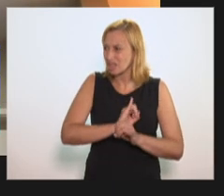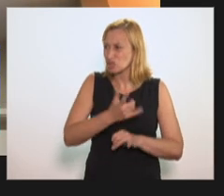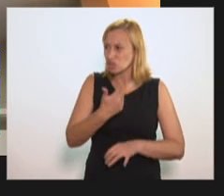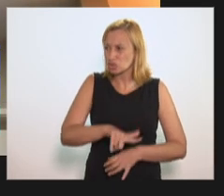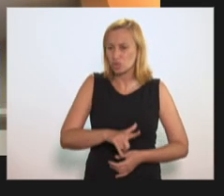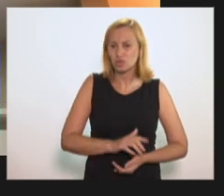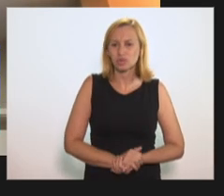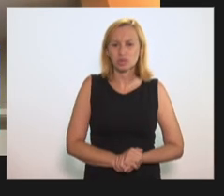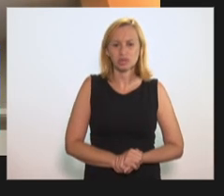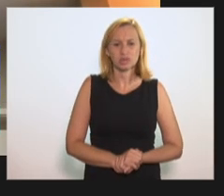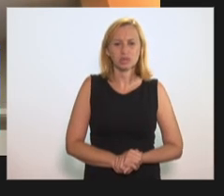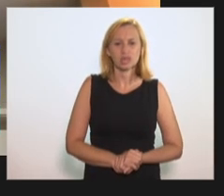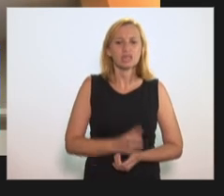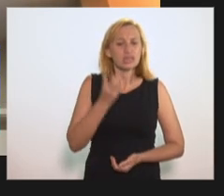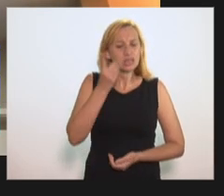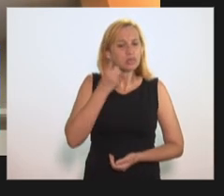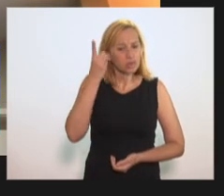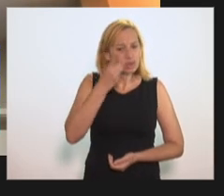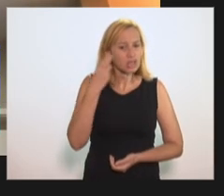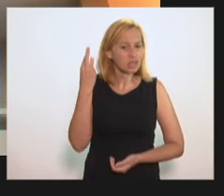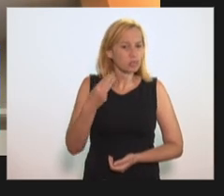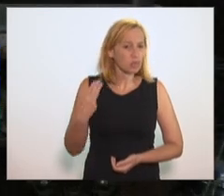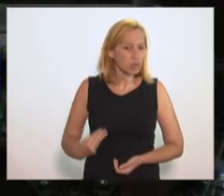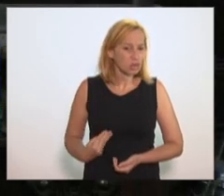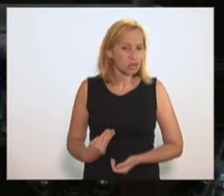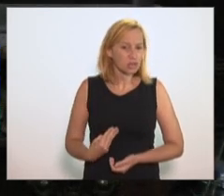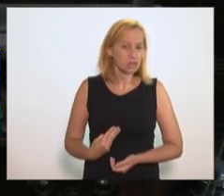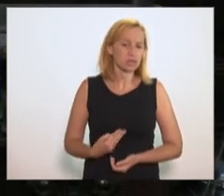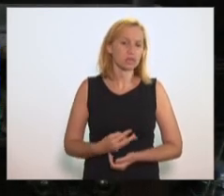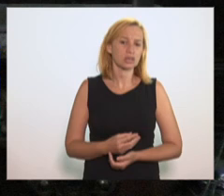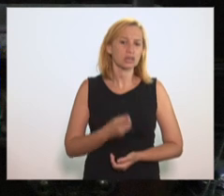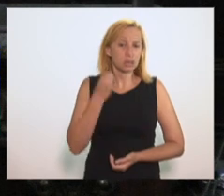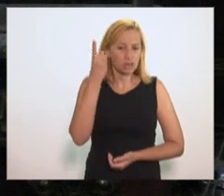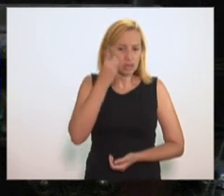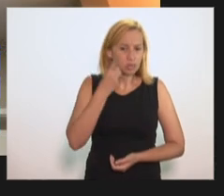deputada Mônica diferenciosa está com interferência